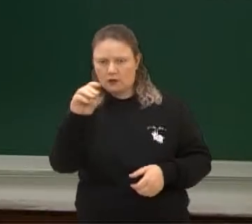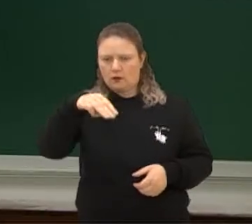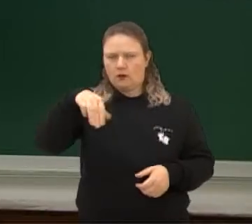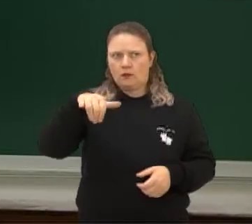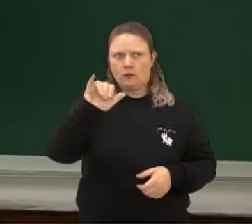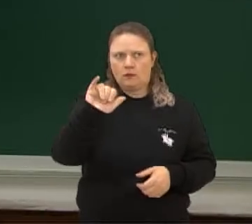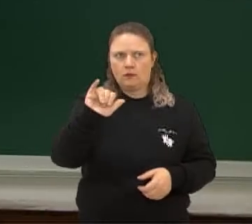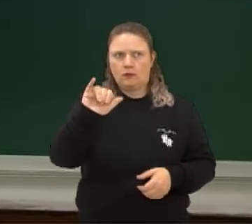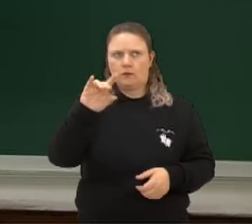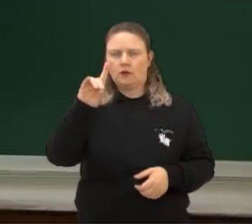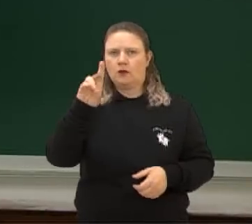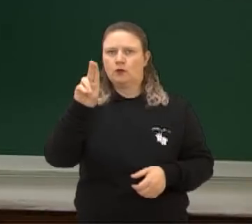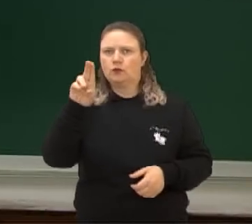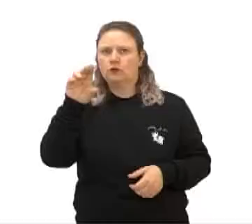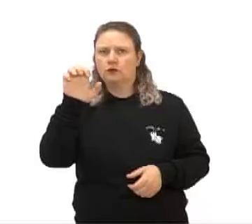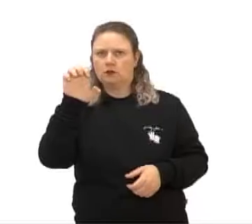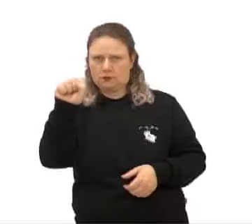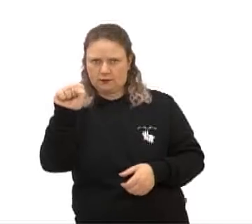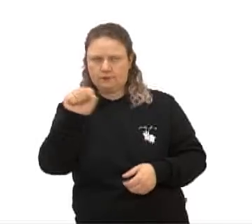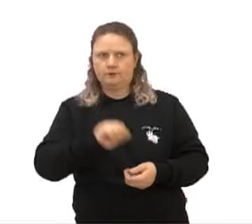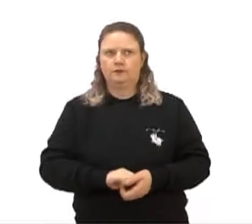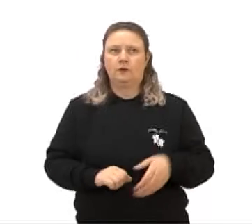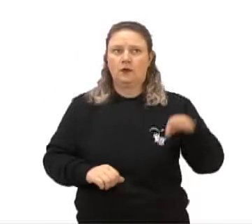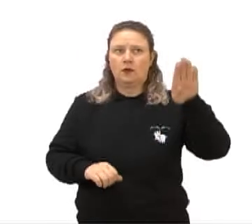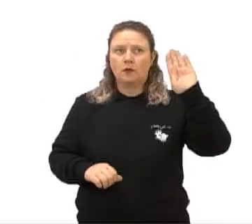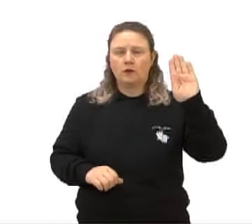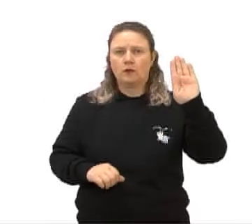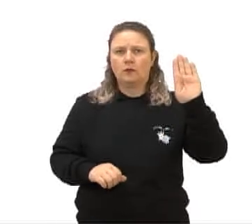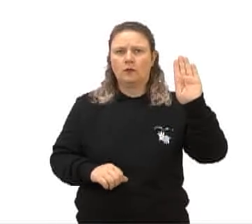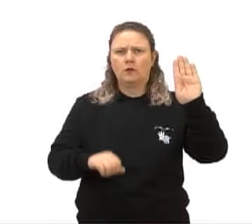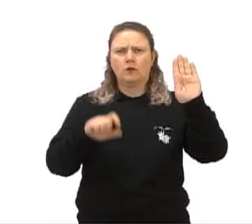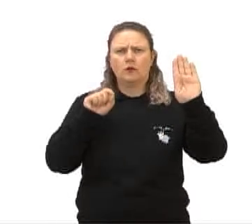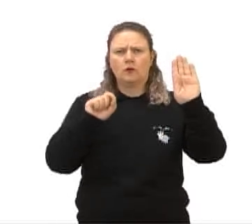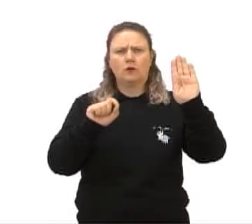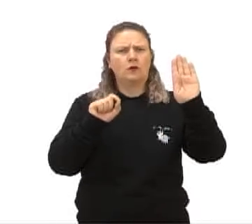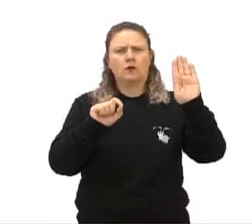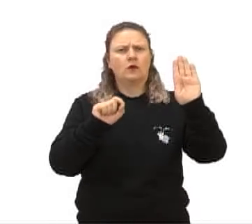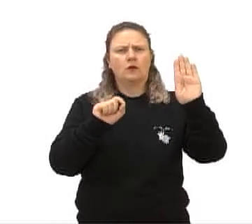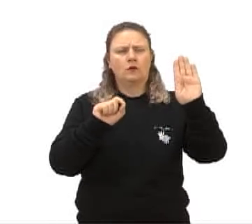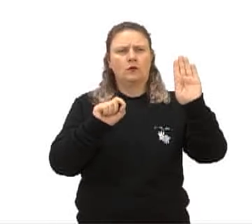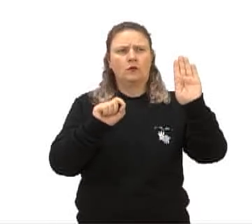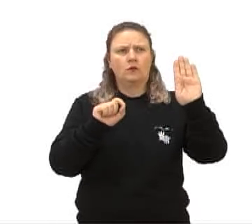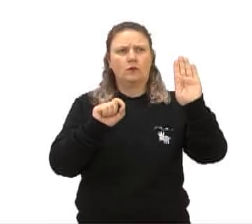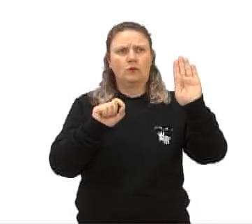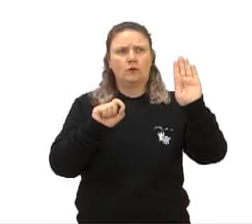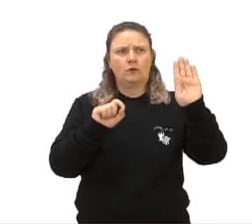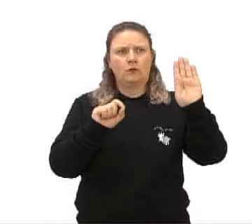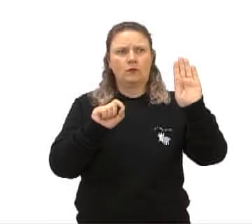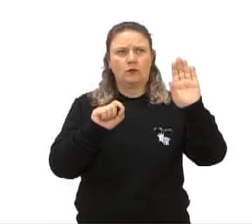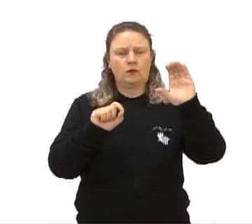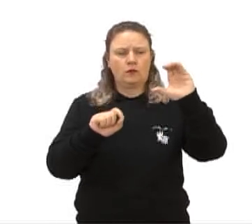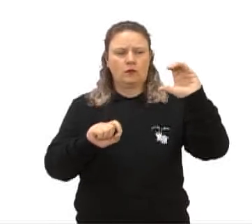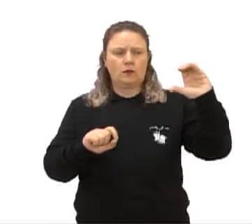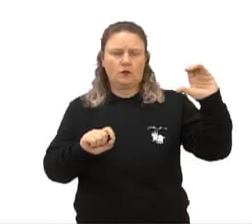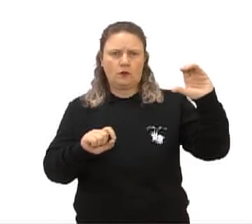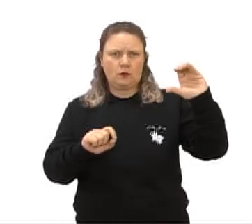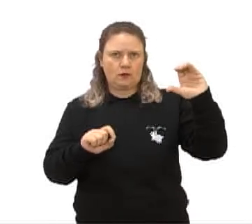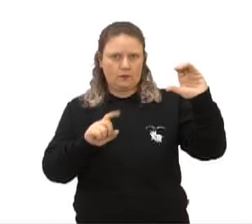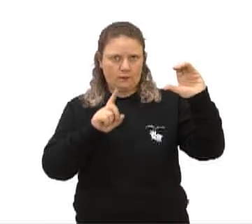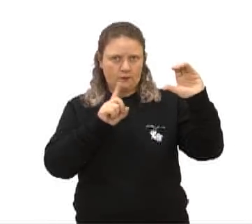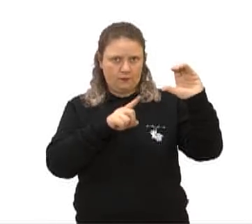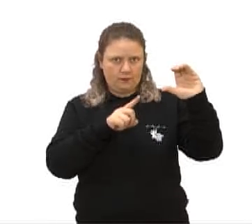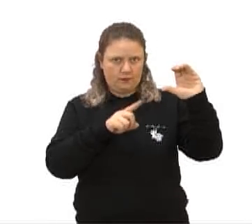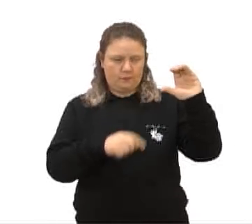A. Letter B. Time after time. Letter C. Done